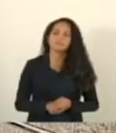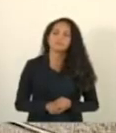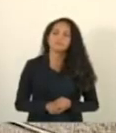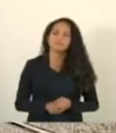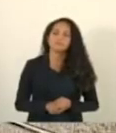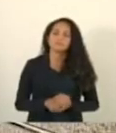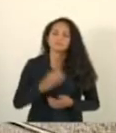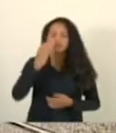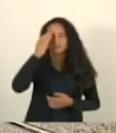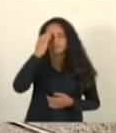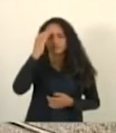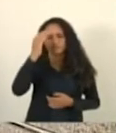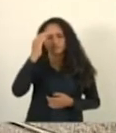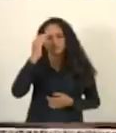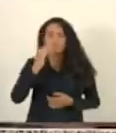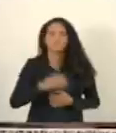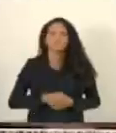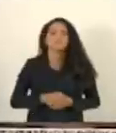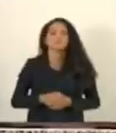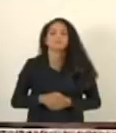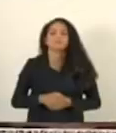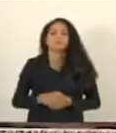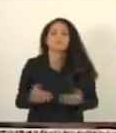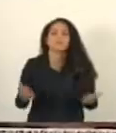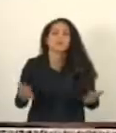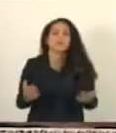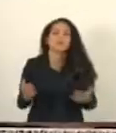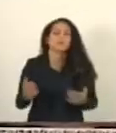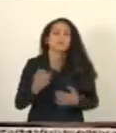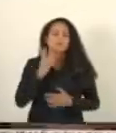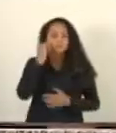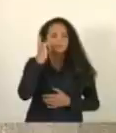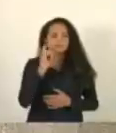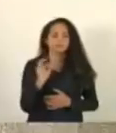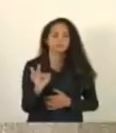Obrigado, deputado Gandini. Com a palavra, deputado Freitas.